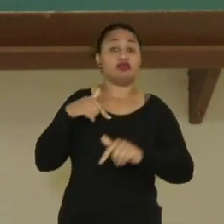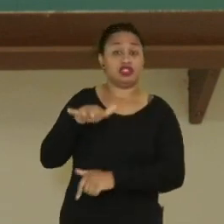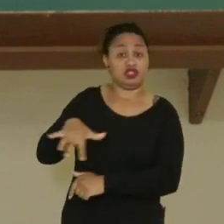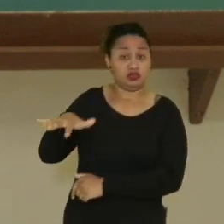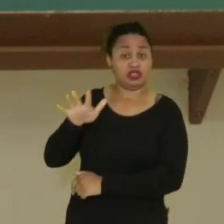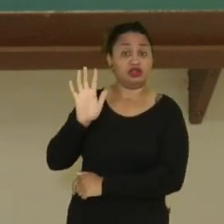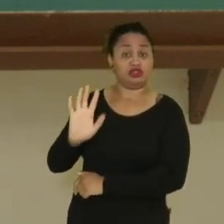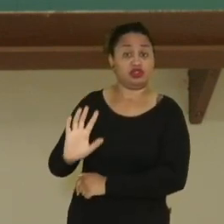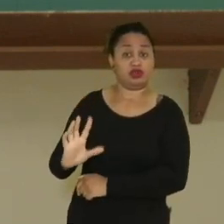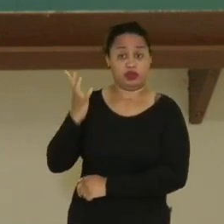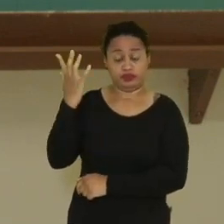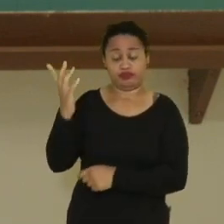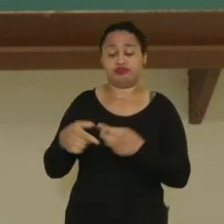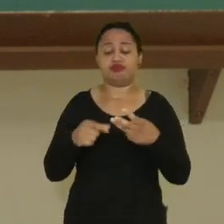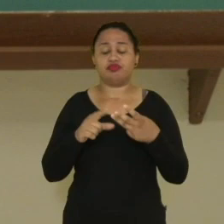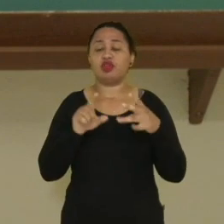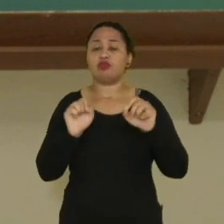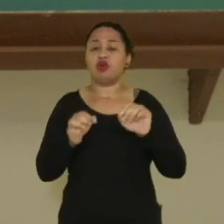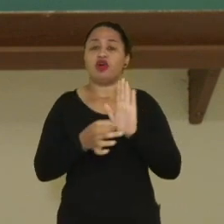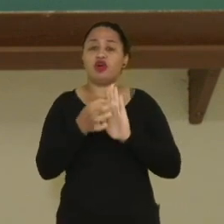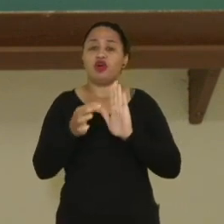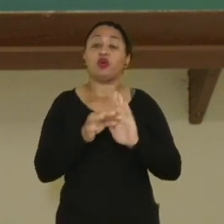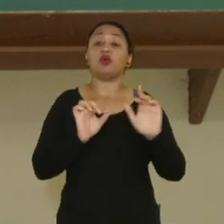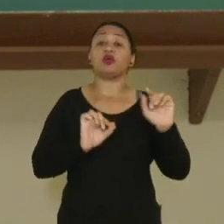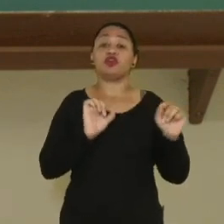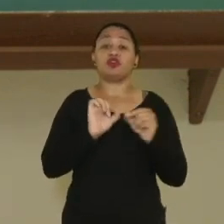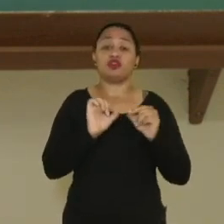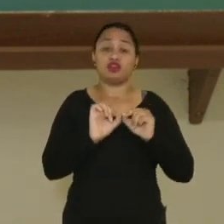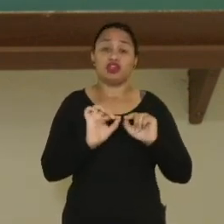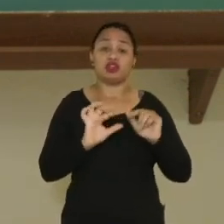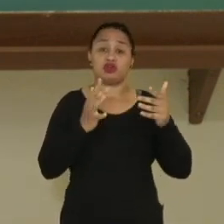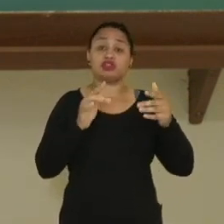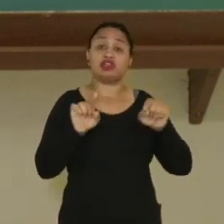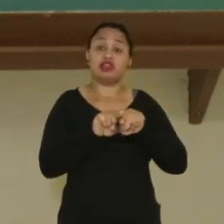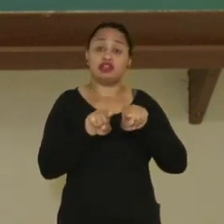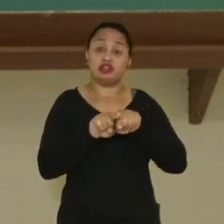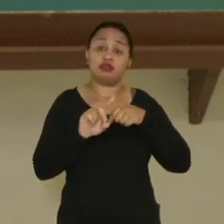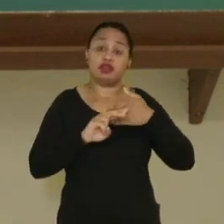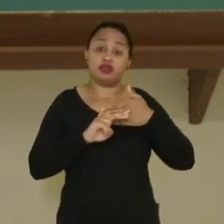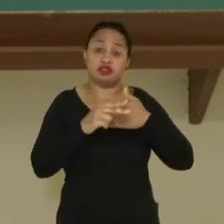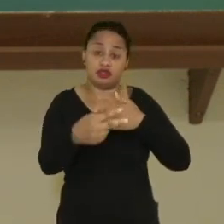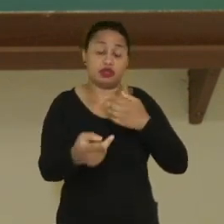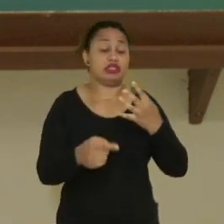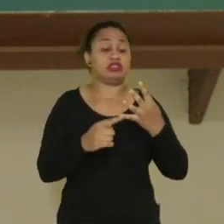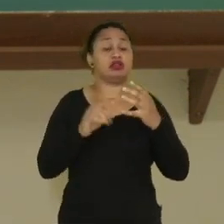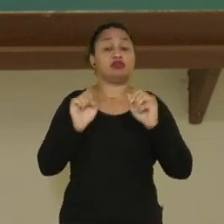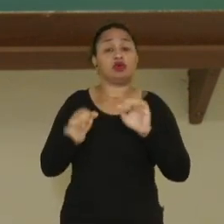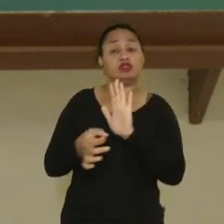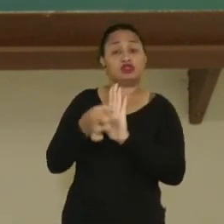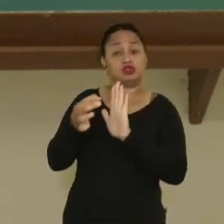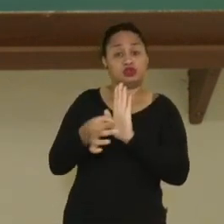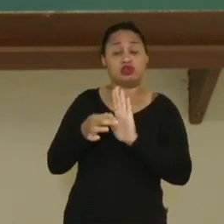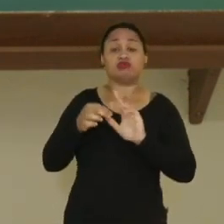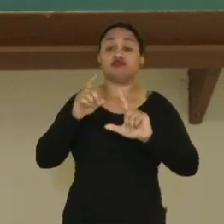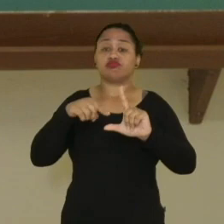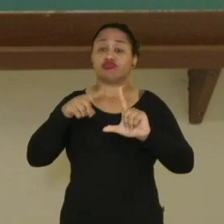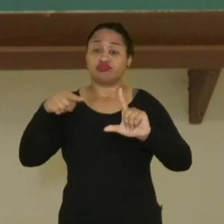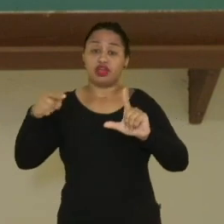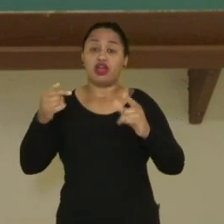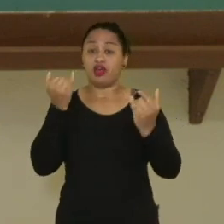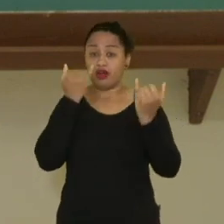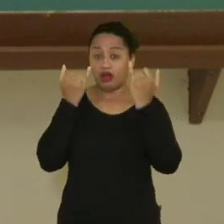conhecido, um argumento de causa ou consequência, um argumento estatístico